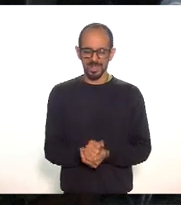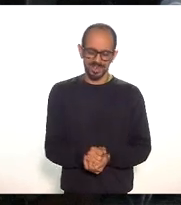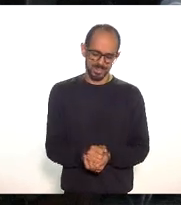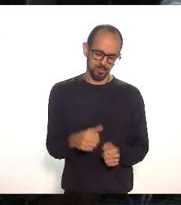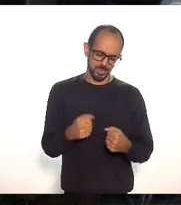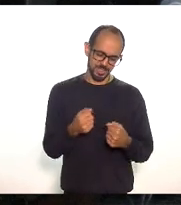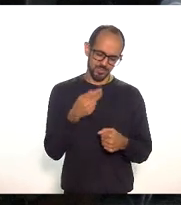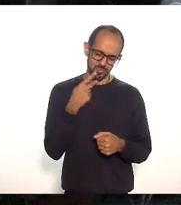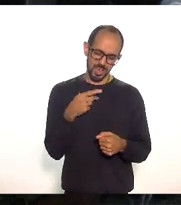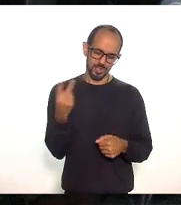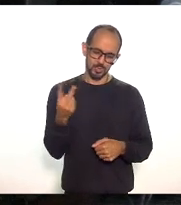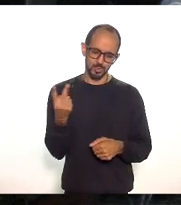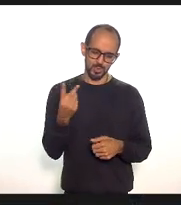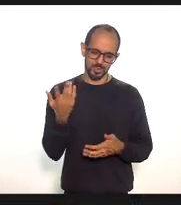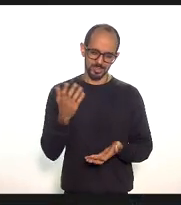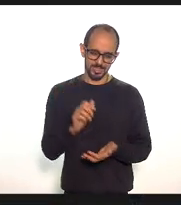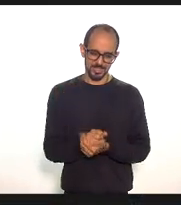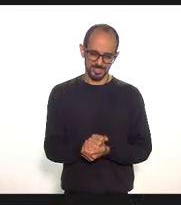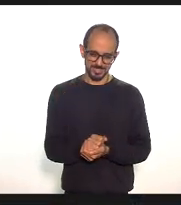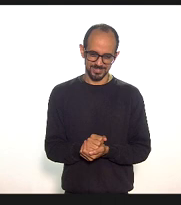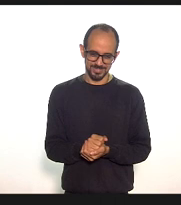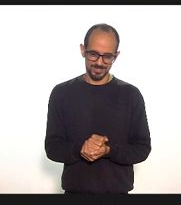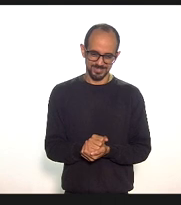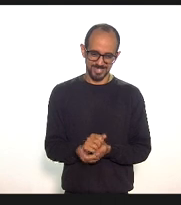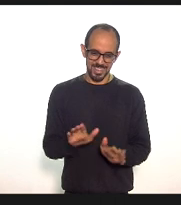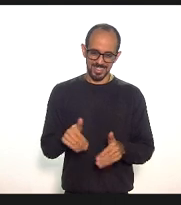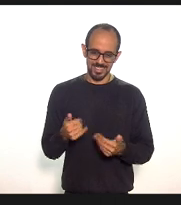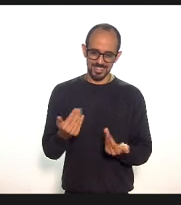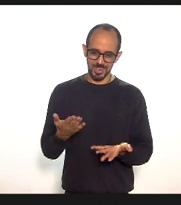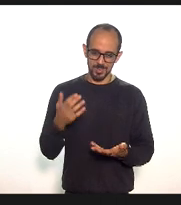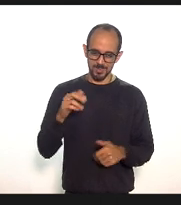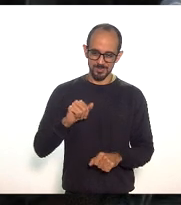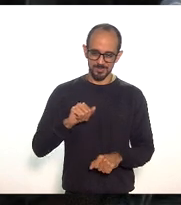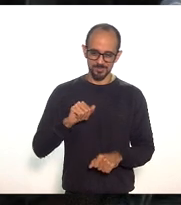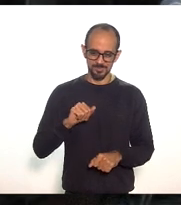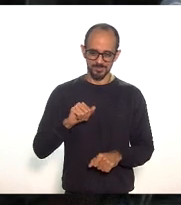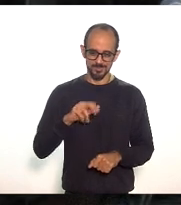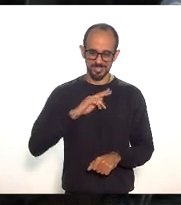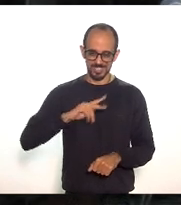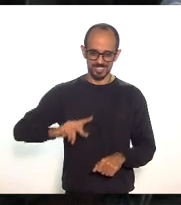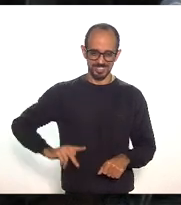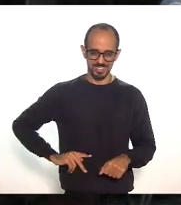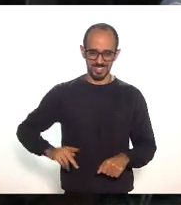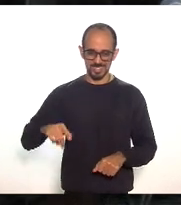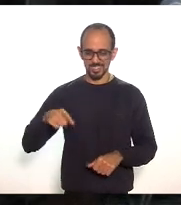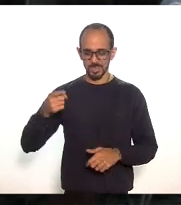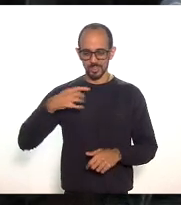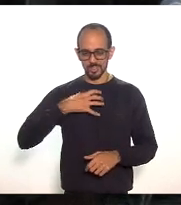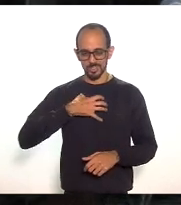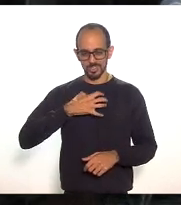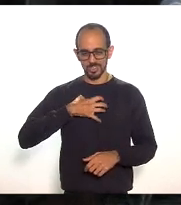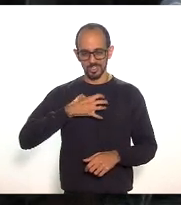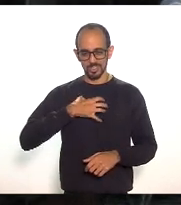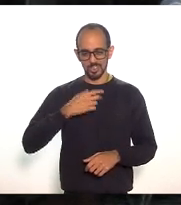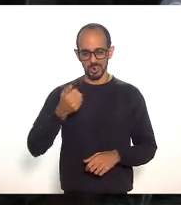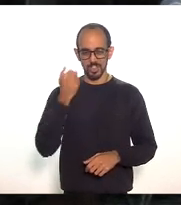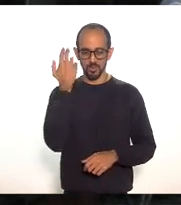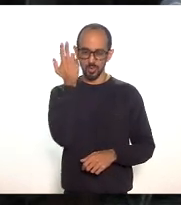né? Mas senhora presidente dos trabalhos desta... Eu estou sentindo, deputado Eliomar,